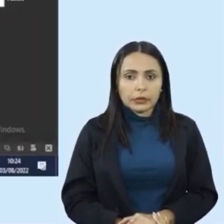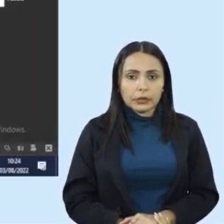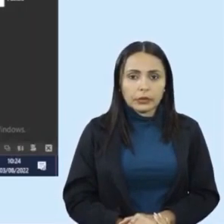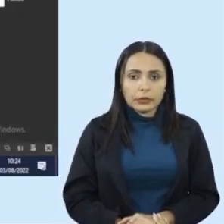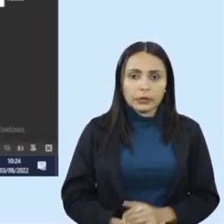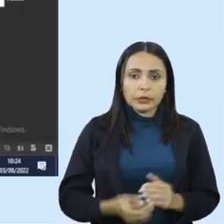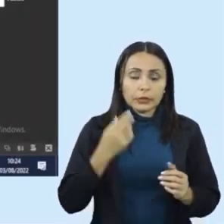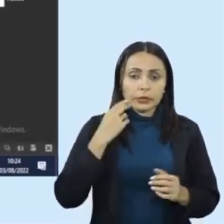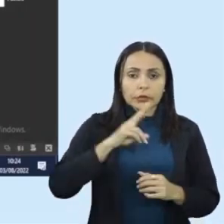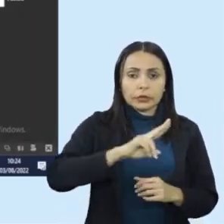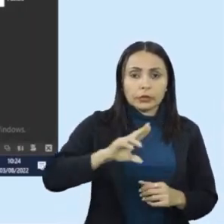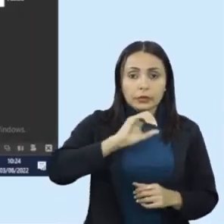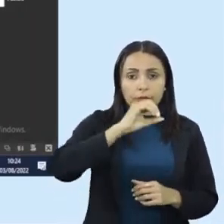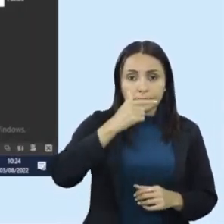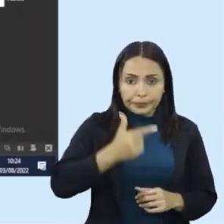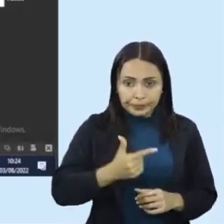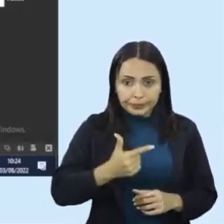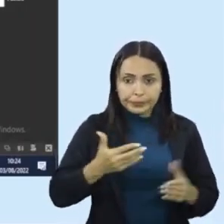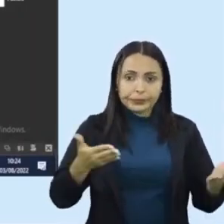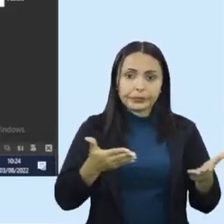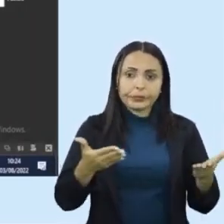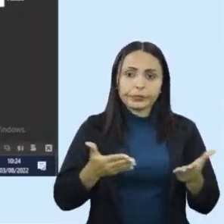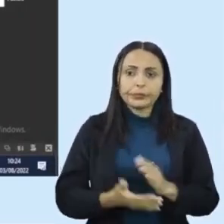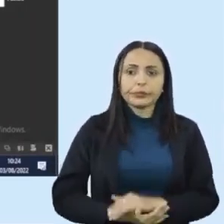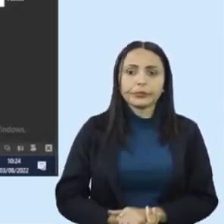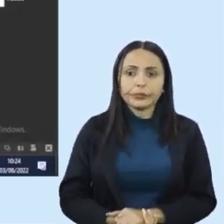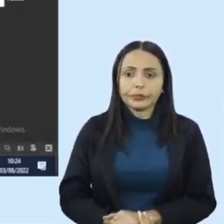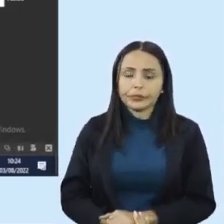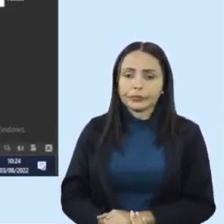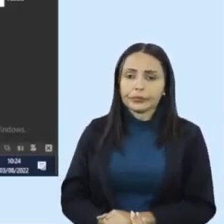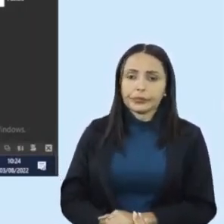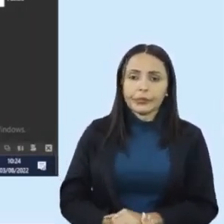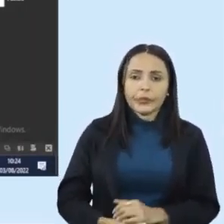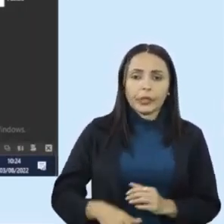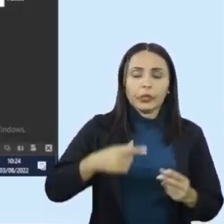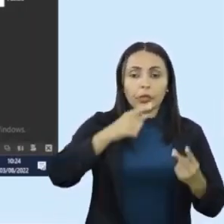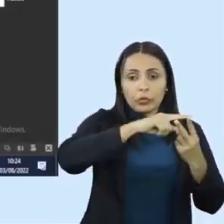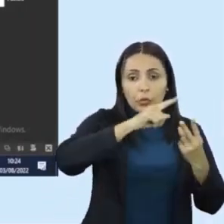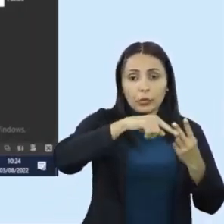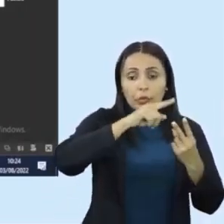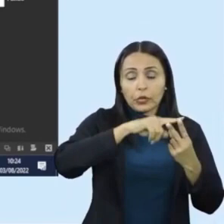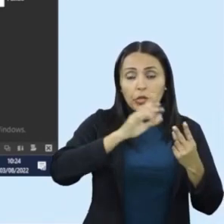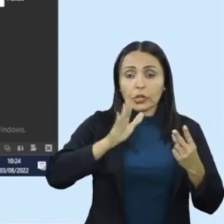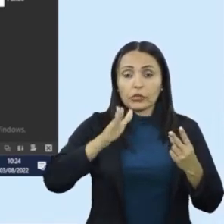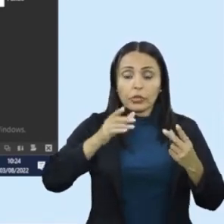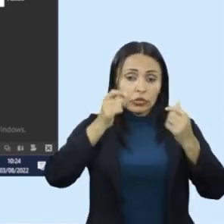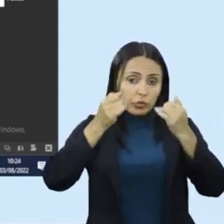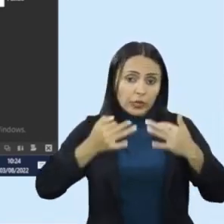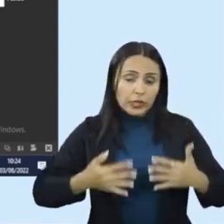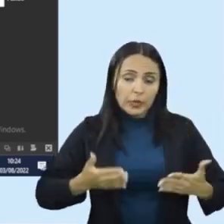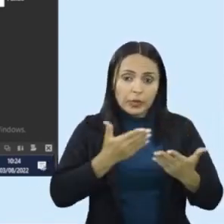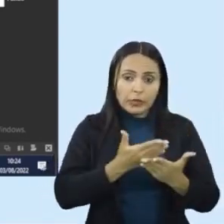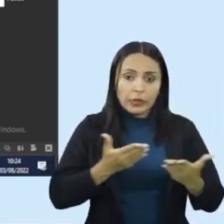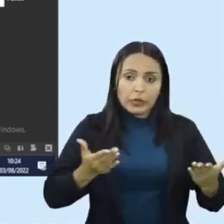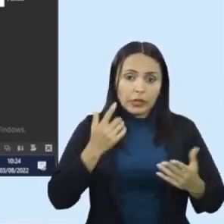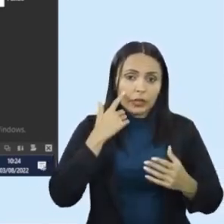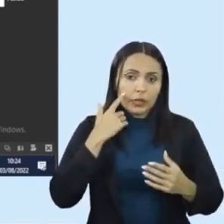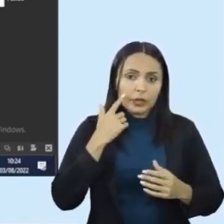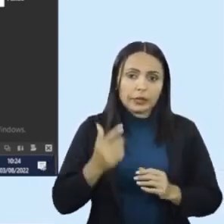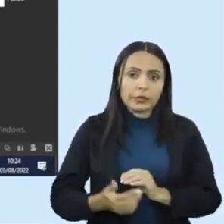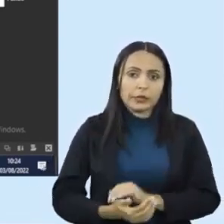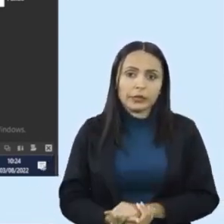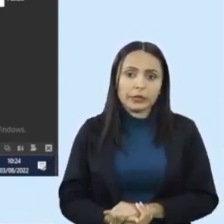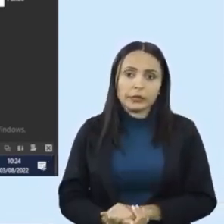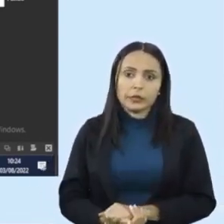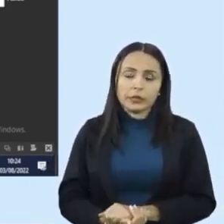eu vou chamar ela de camada 02. E as outras duas propriedades que eu já falei com você, que